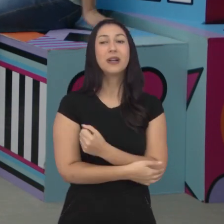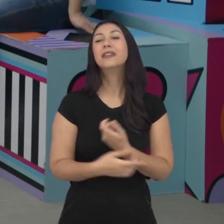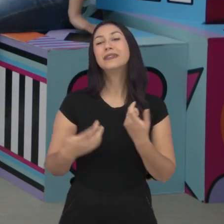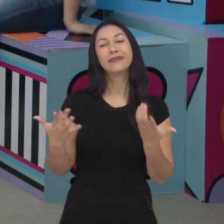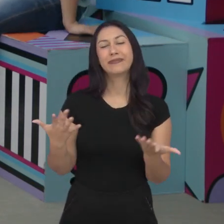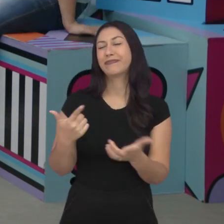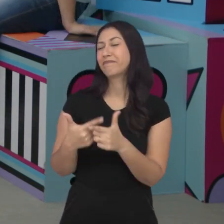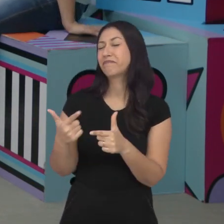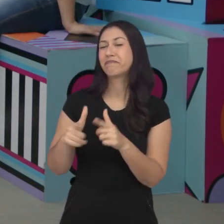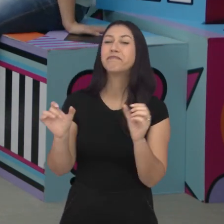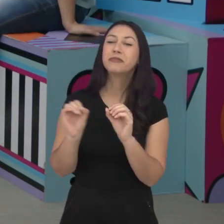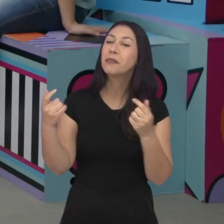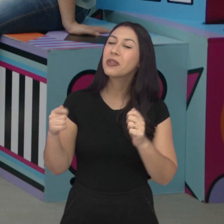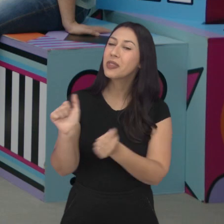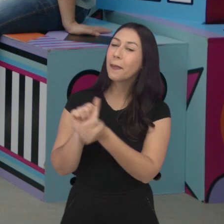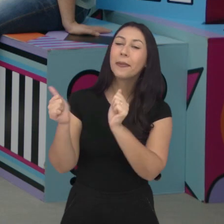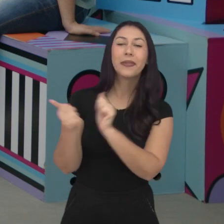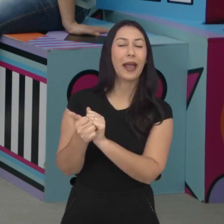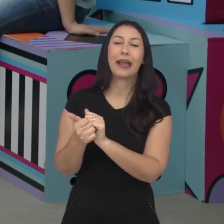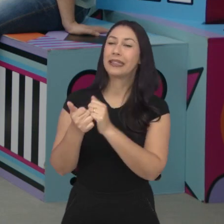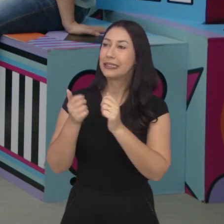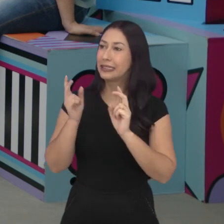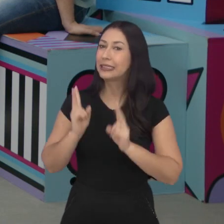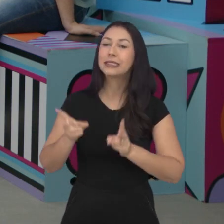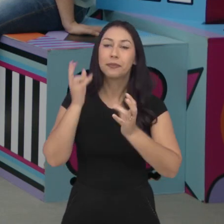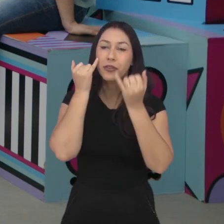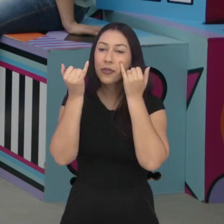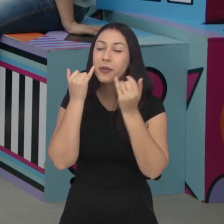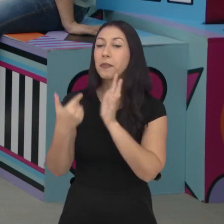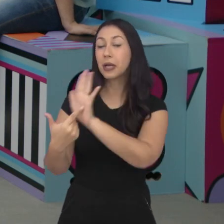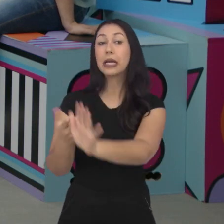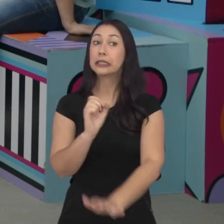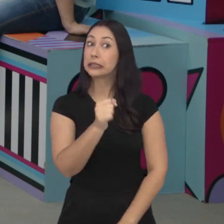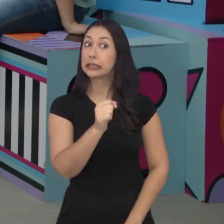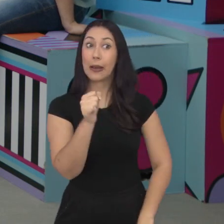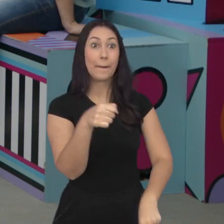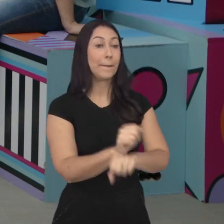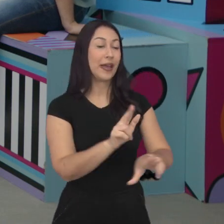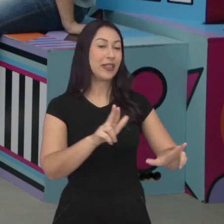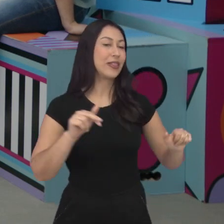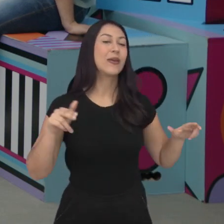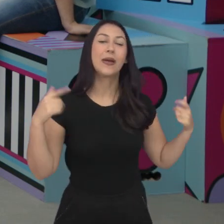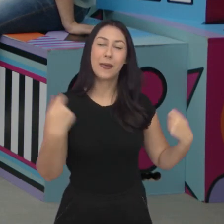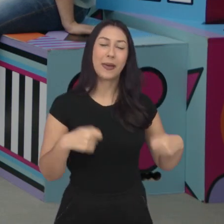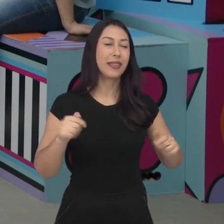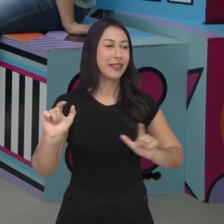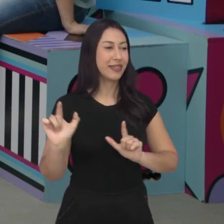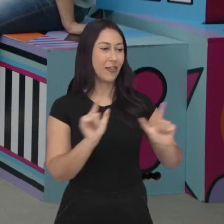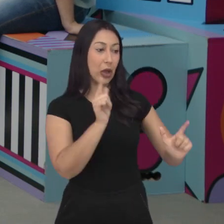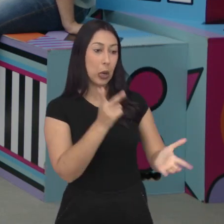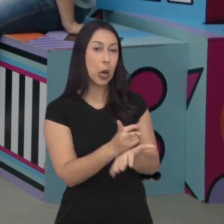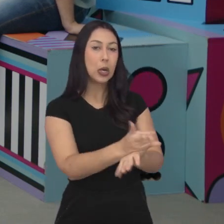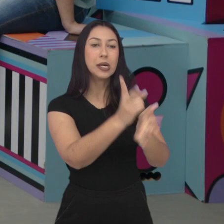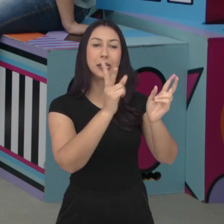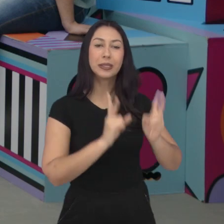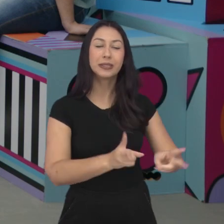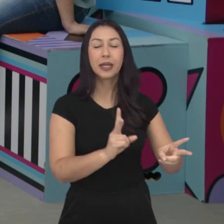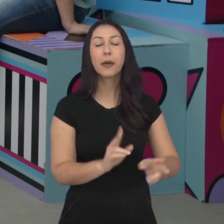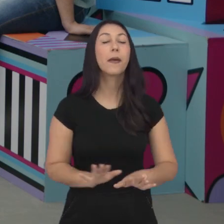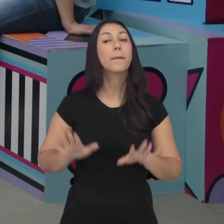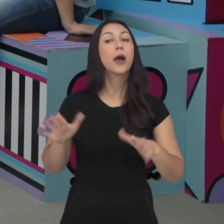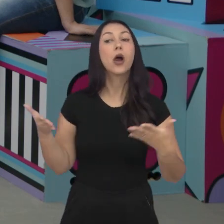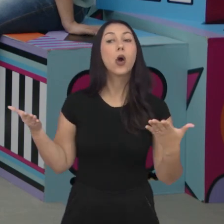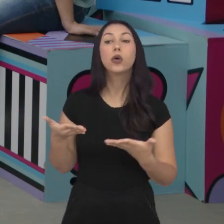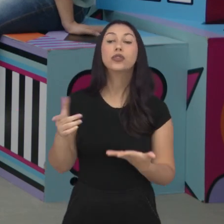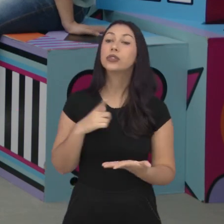se adequa e traz informação de qualquer jeito, nem que seja com a camisa rasgada. Não, o jornalismo é isso, a gente não para, né? E TV, né? O show tem que continuar. Exatamente. E